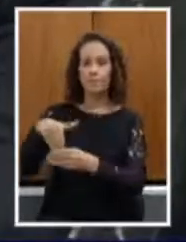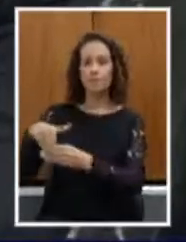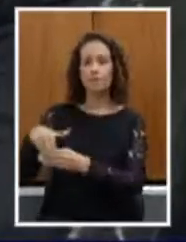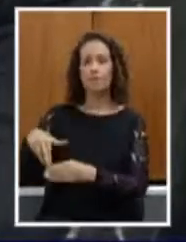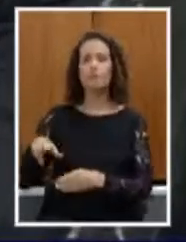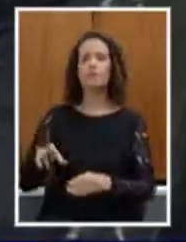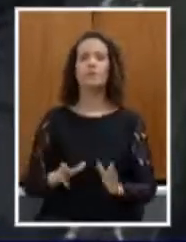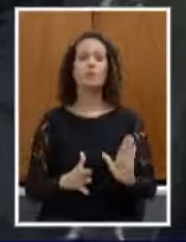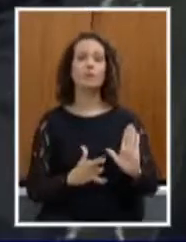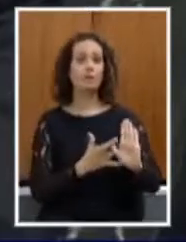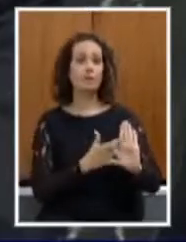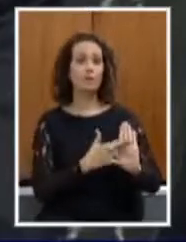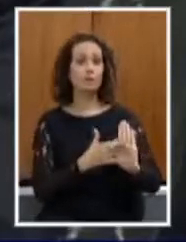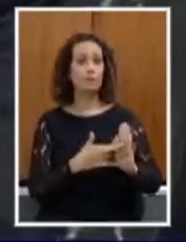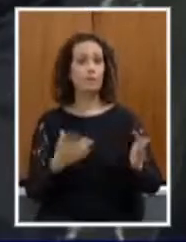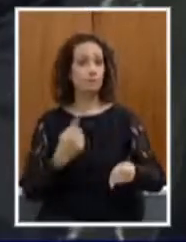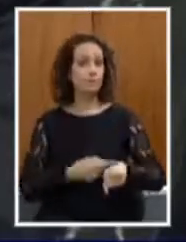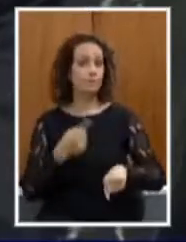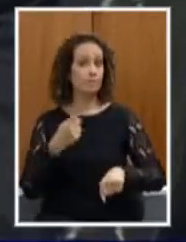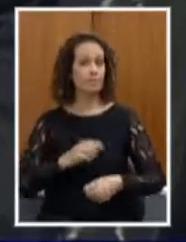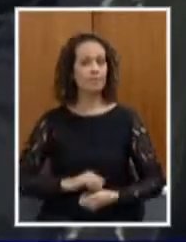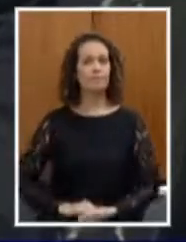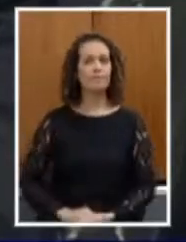requerimento. Em votação.